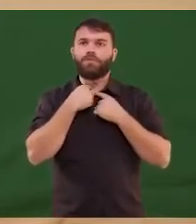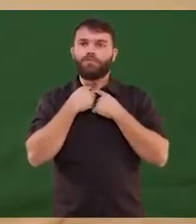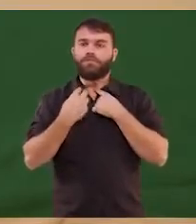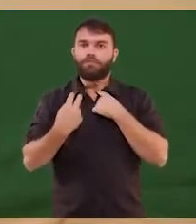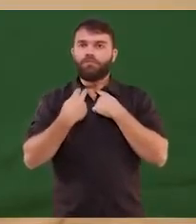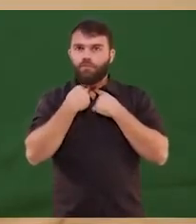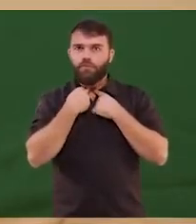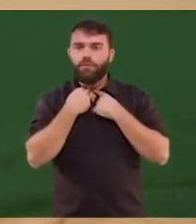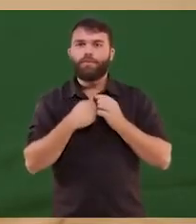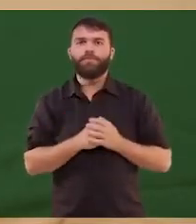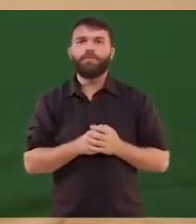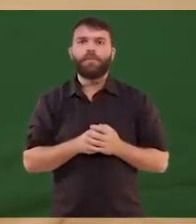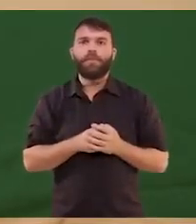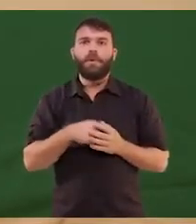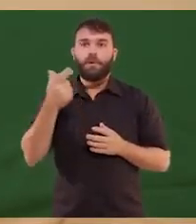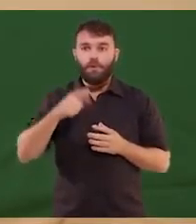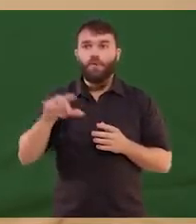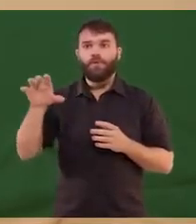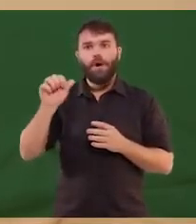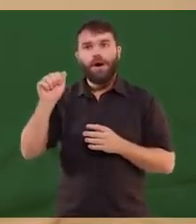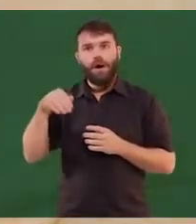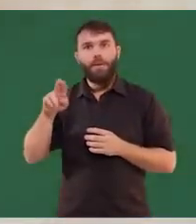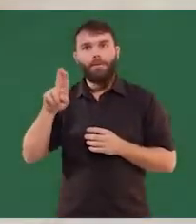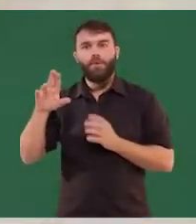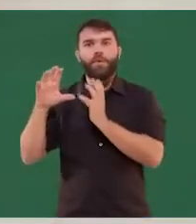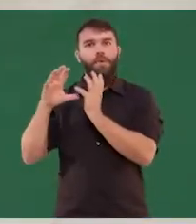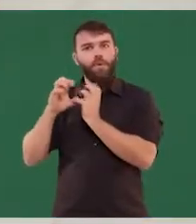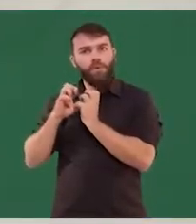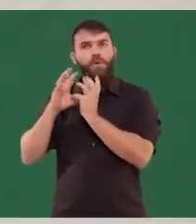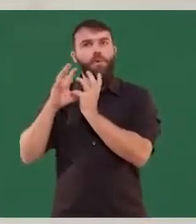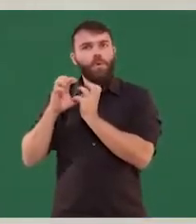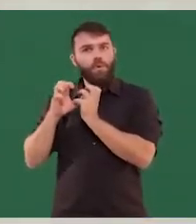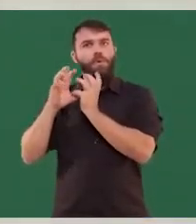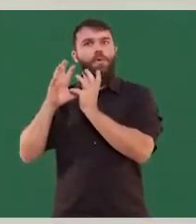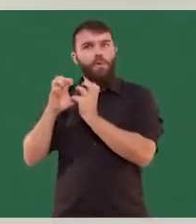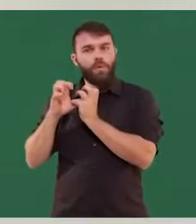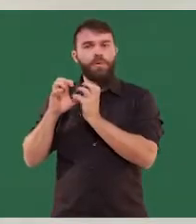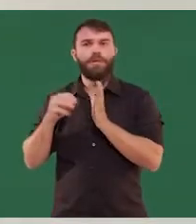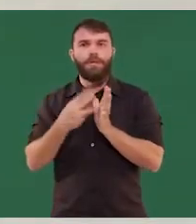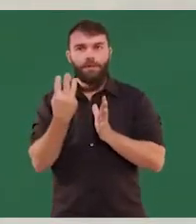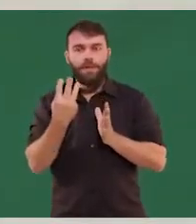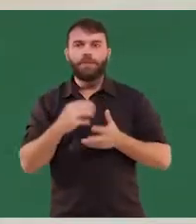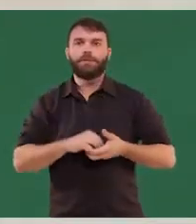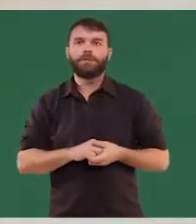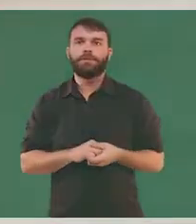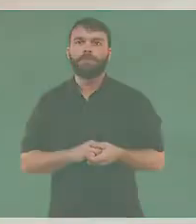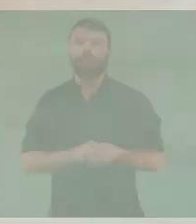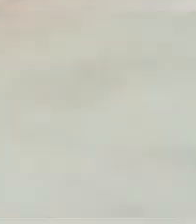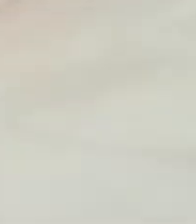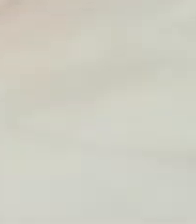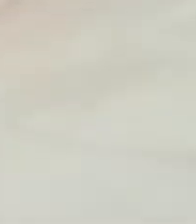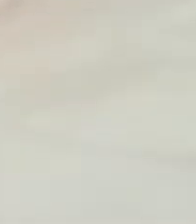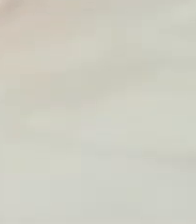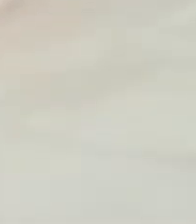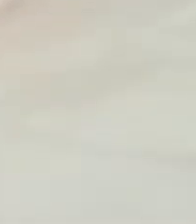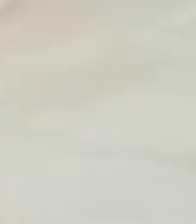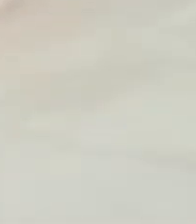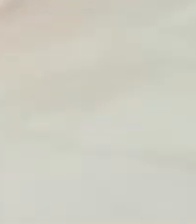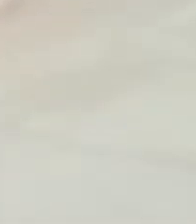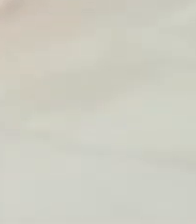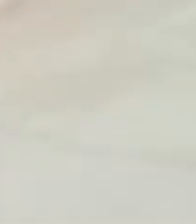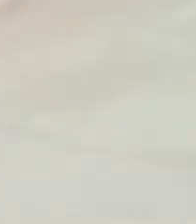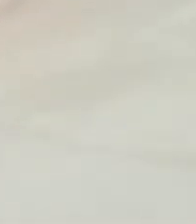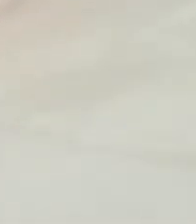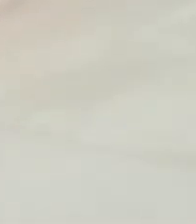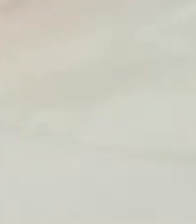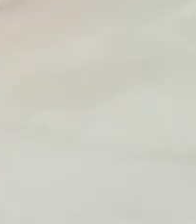administre um jato no orifício da cânula de traqueostomia. Pegue novamente o ambu e realize 3 suspiros.